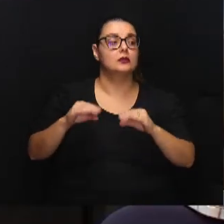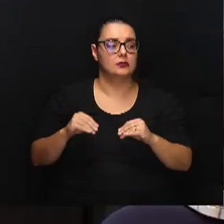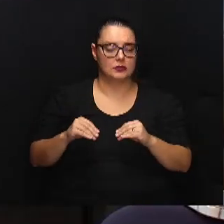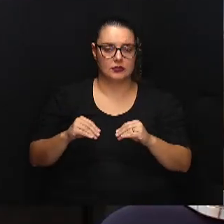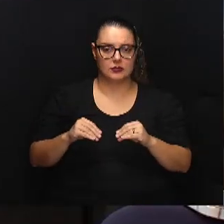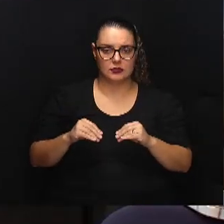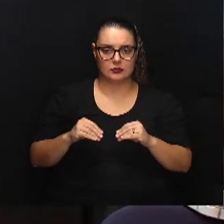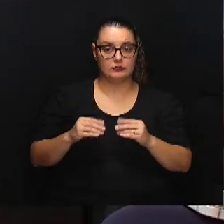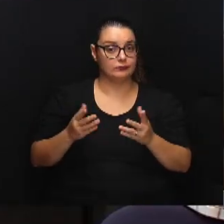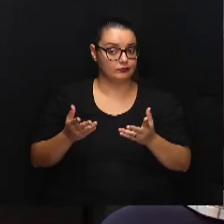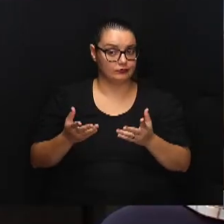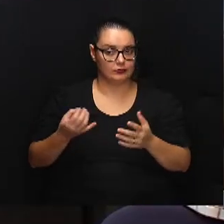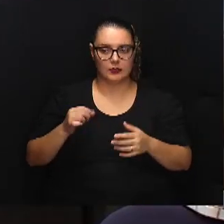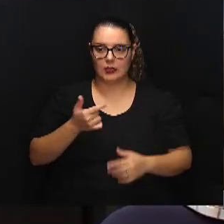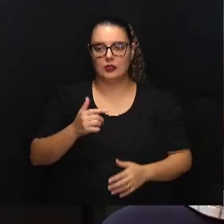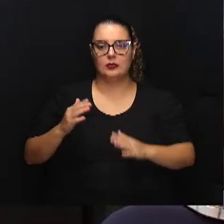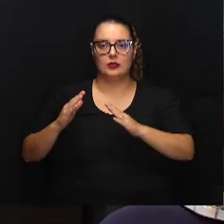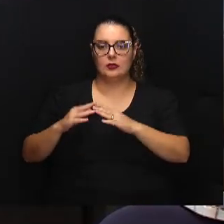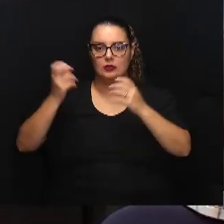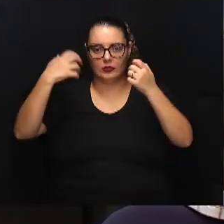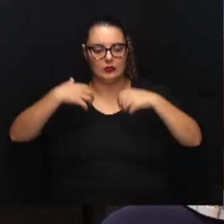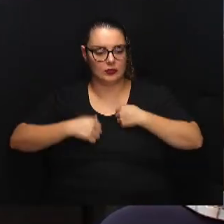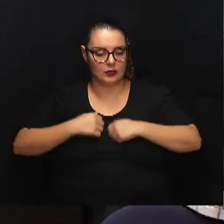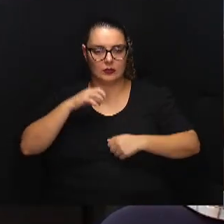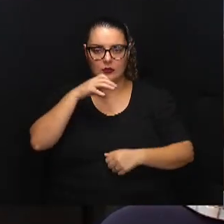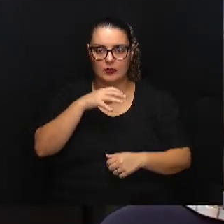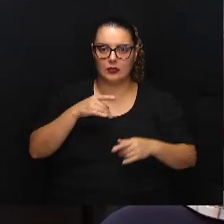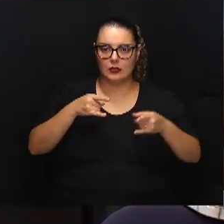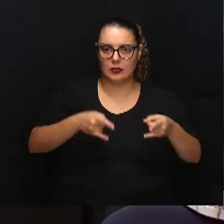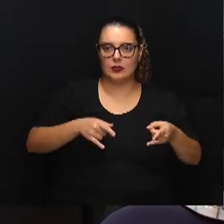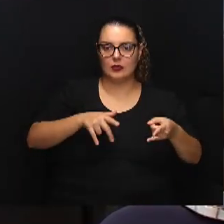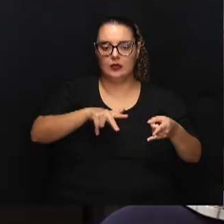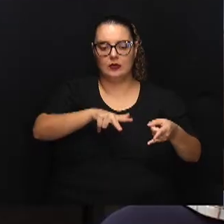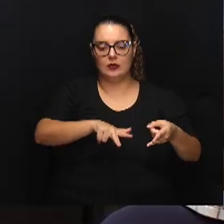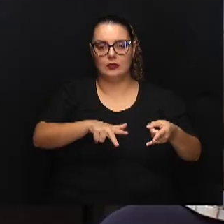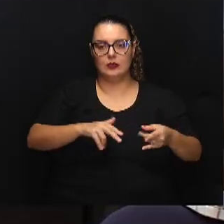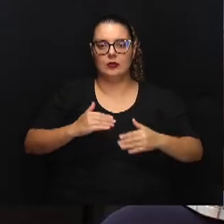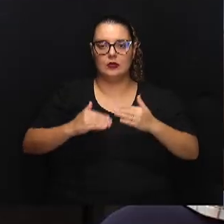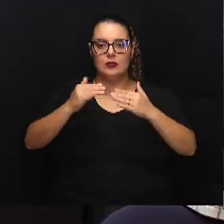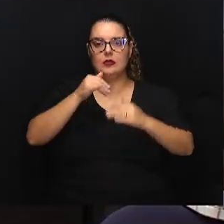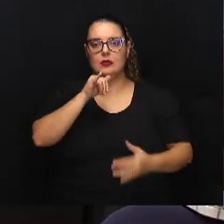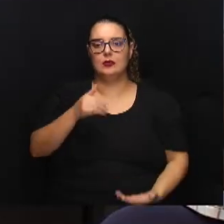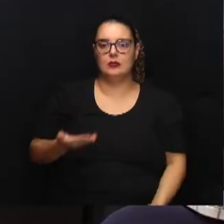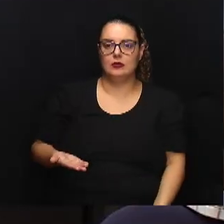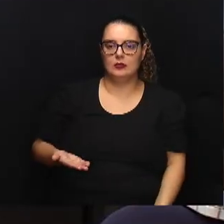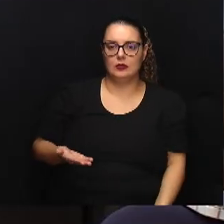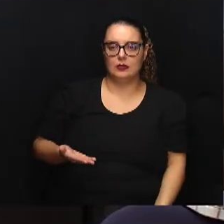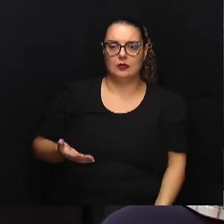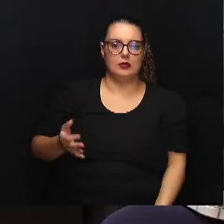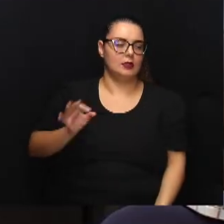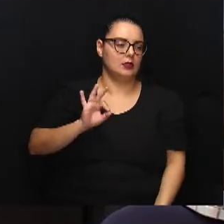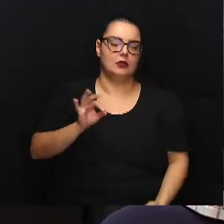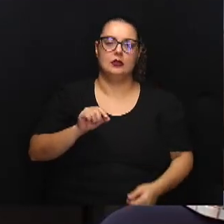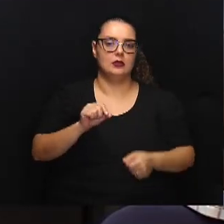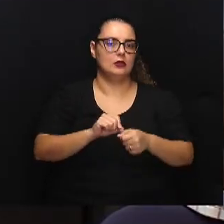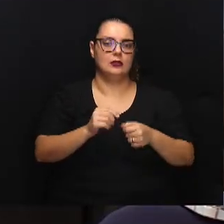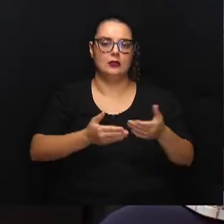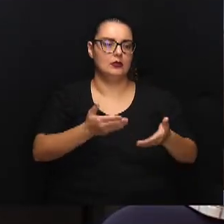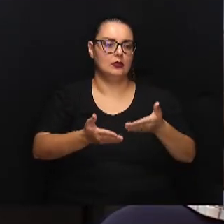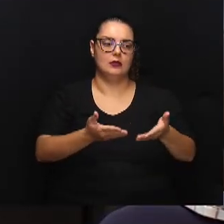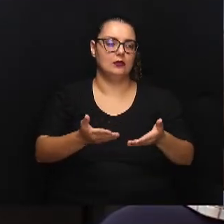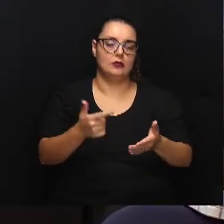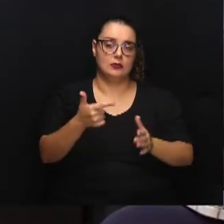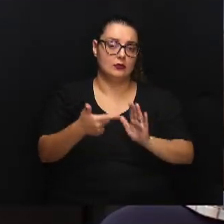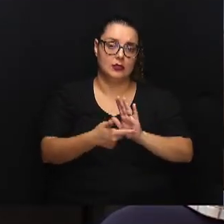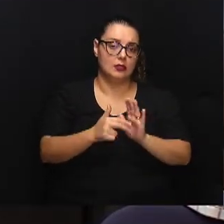né? Então se ele não tiver um local para tomar um banho quente, uma cama para se esticar e recuperar energia, nada do que você faz